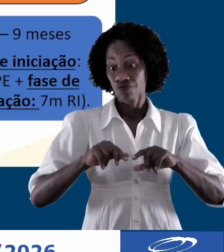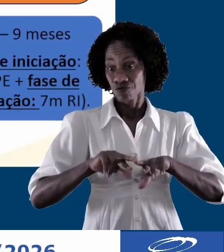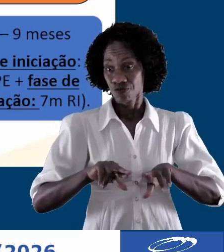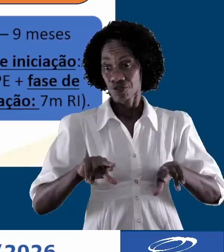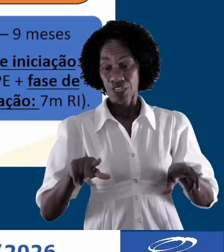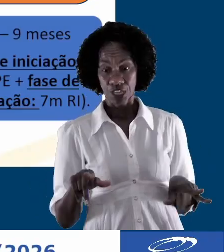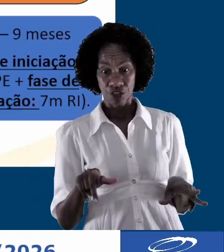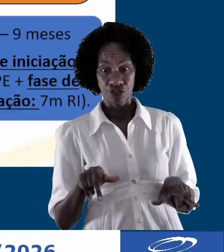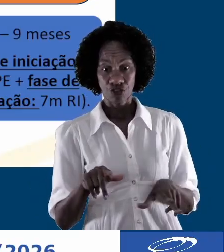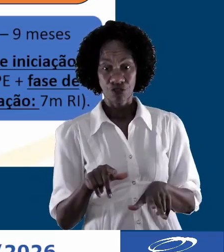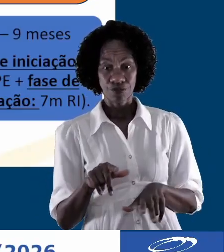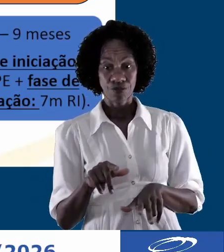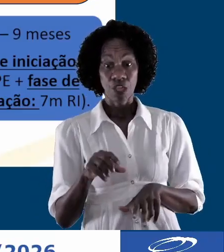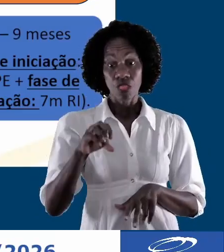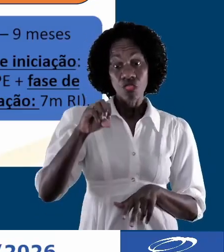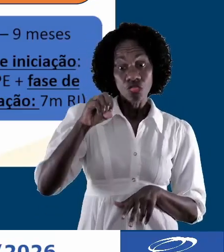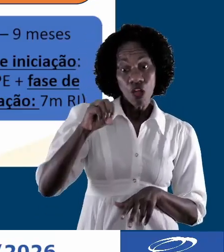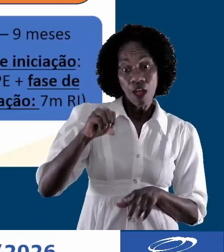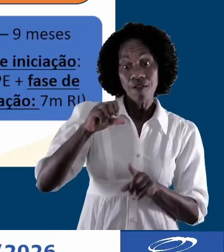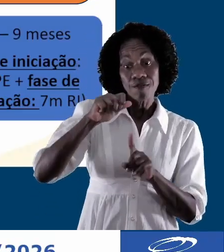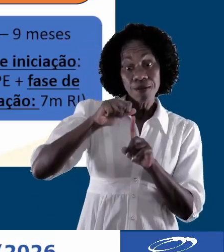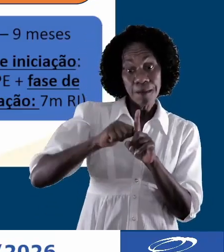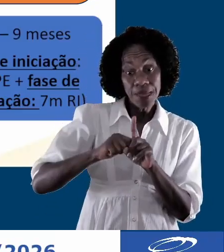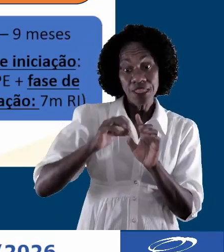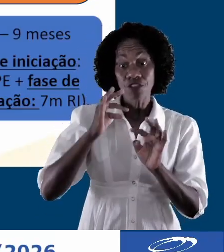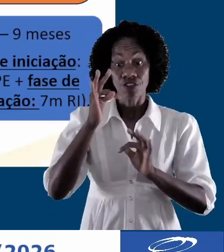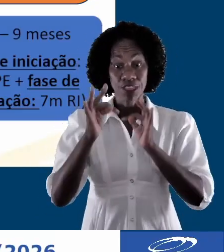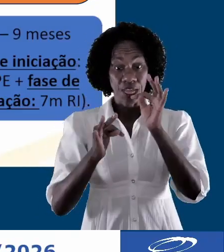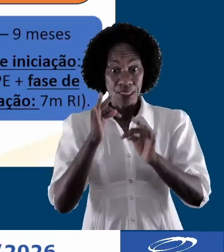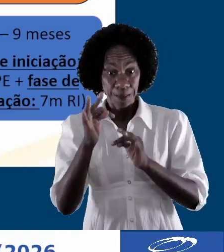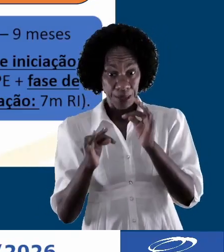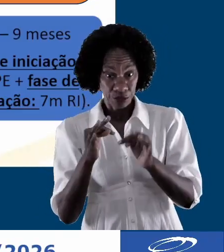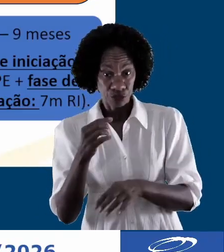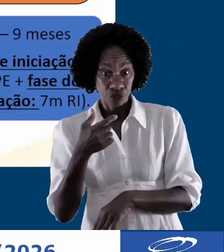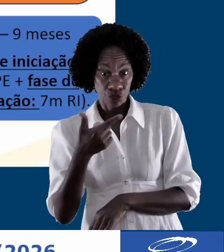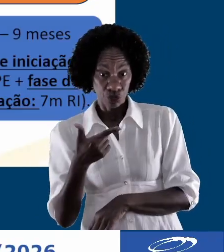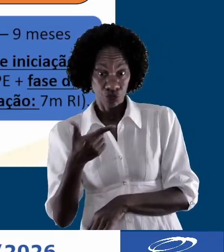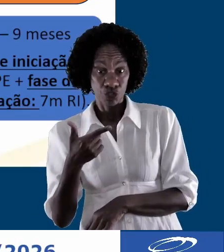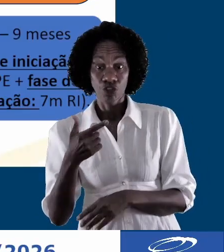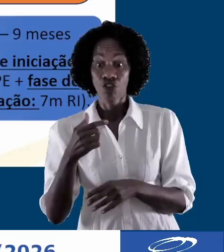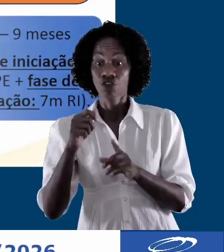meses a fase de iniciação, seguido por 7 da fase de continuação.